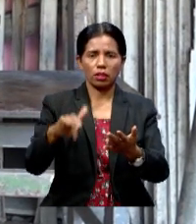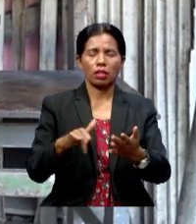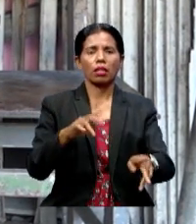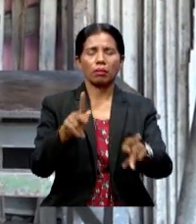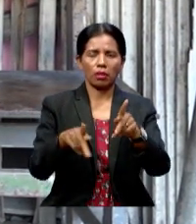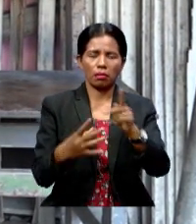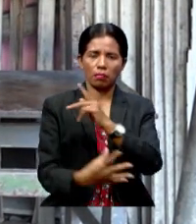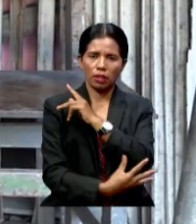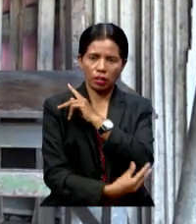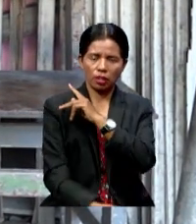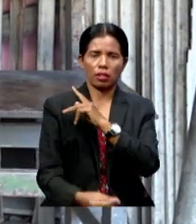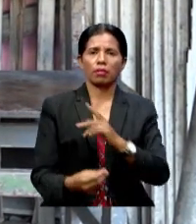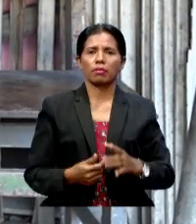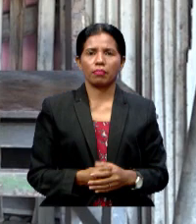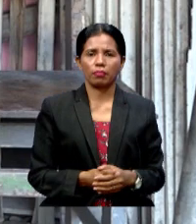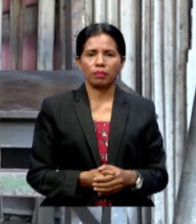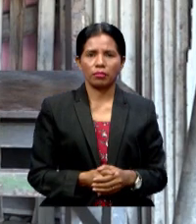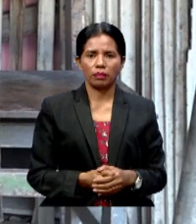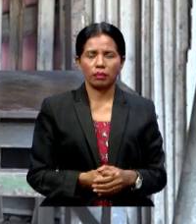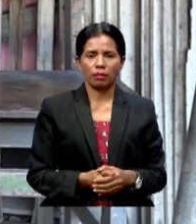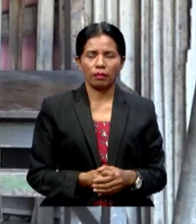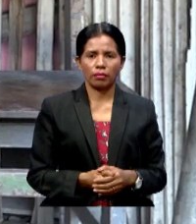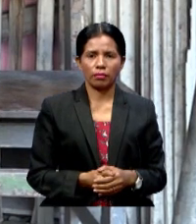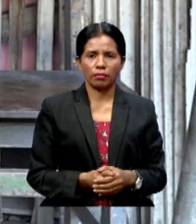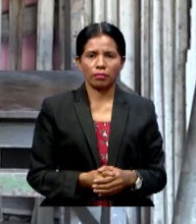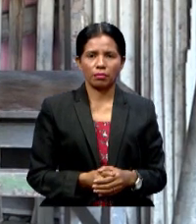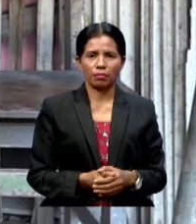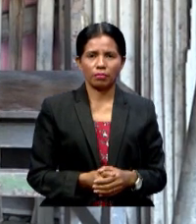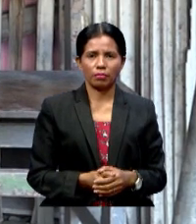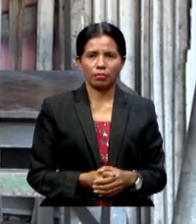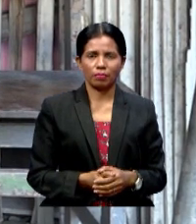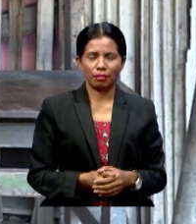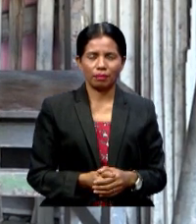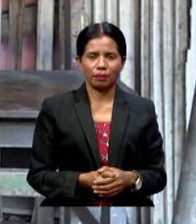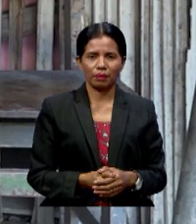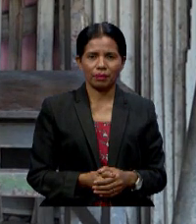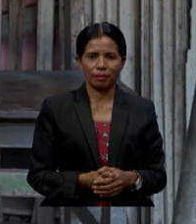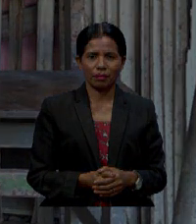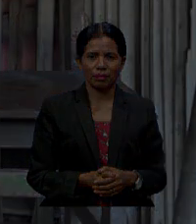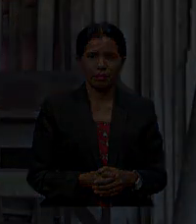e kabas. Aqui pa cobertura. GMN.